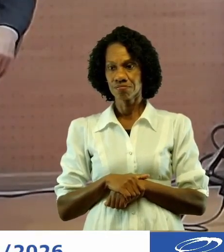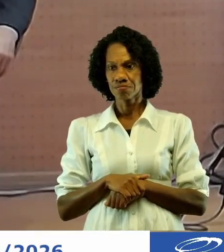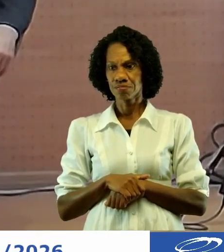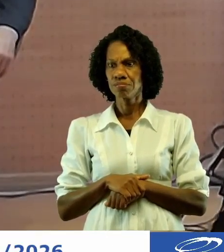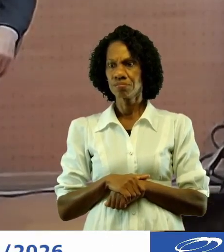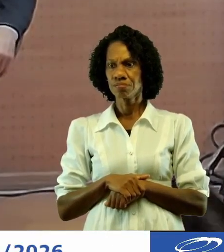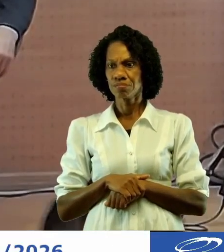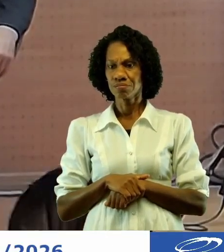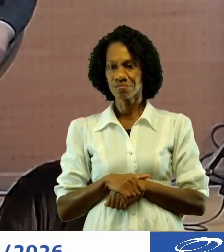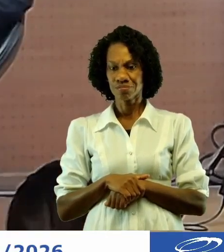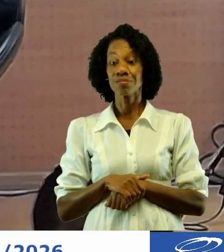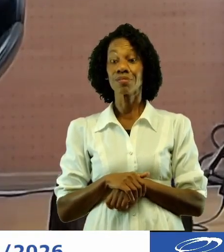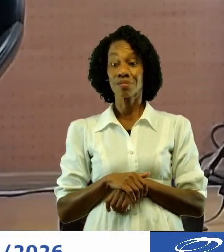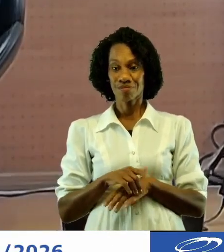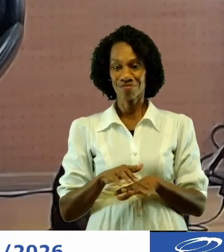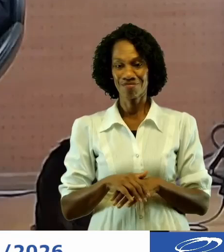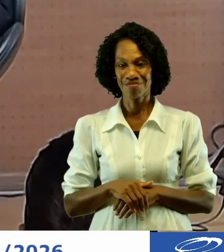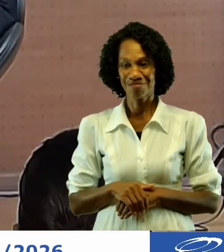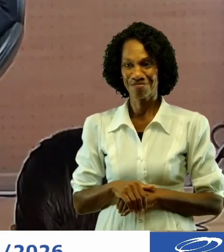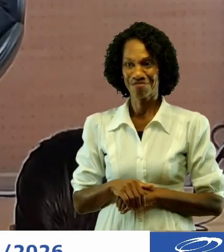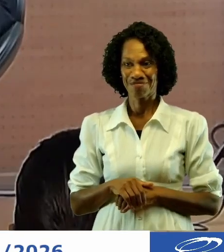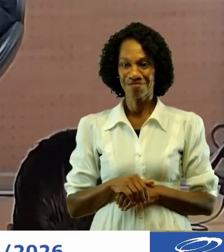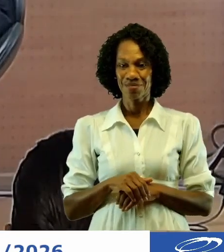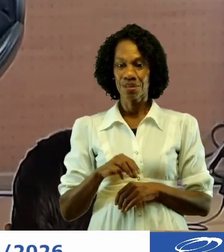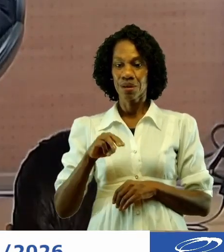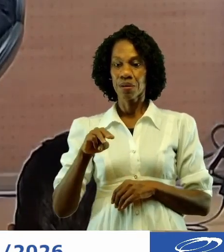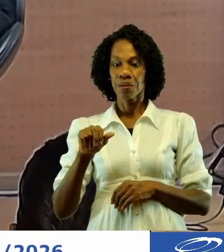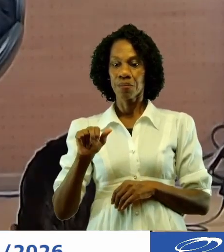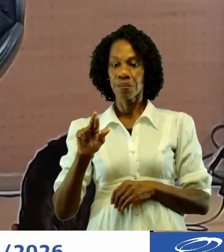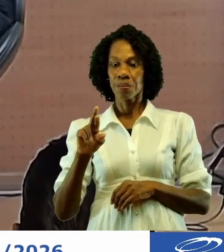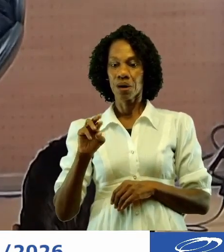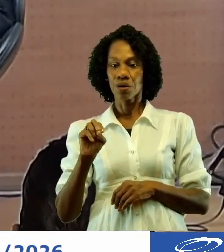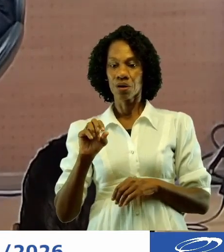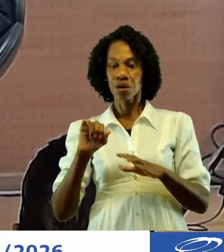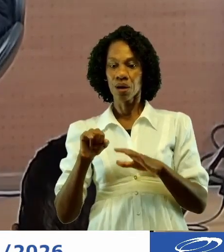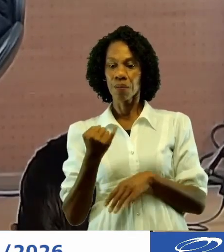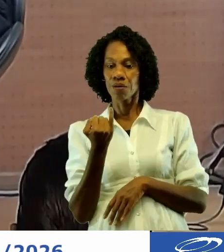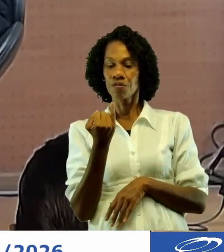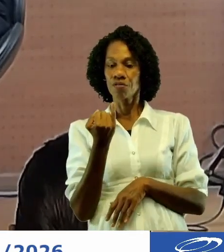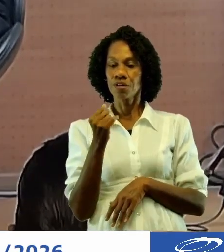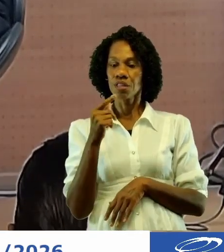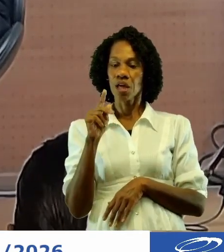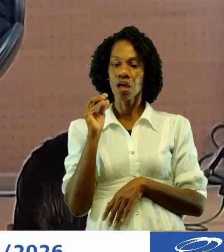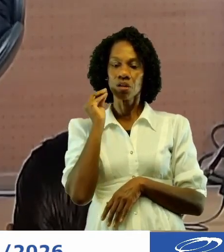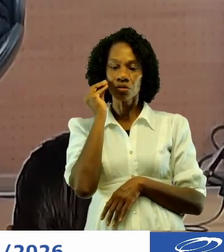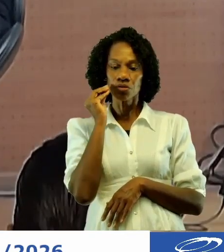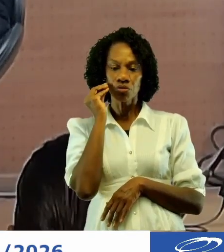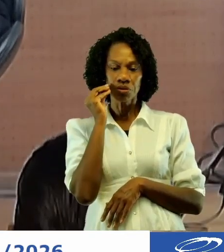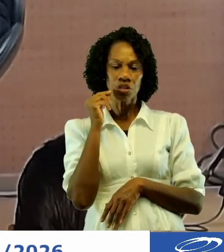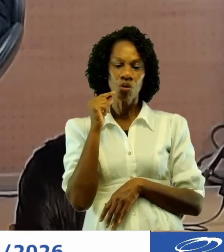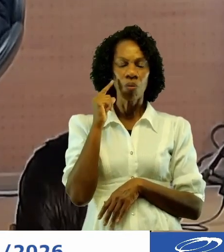Obrigada, João. É para o Mauro. Oi, Mauro. Queria aproveitar aí a sua experiência e tudo, em algumas